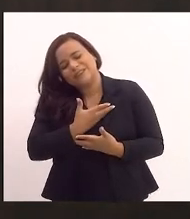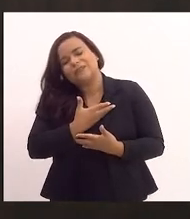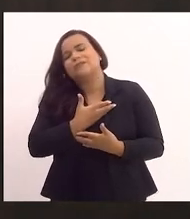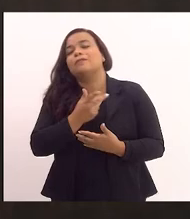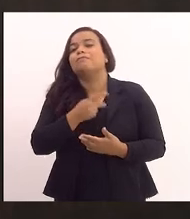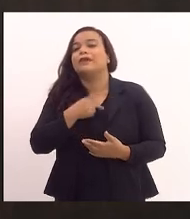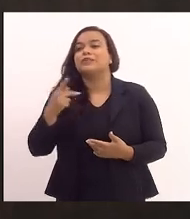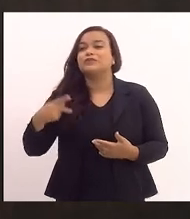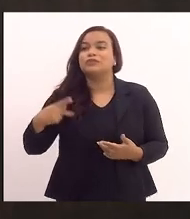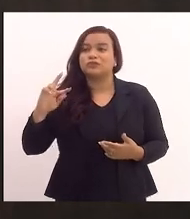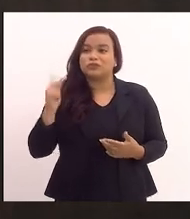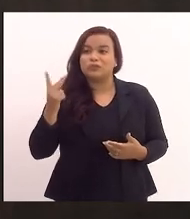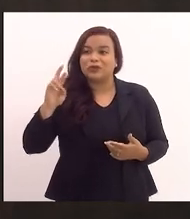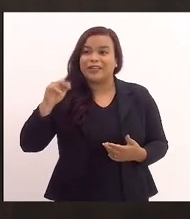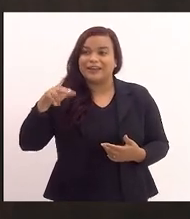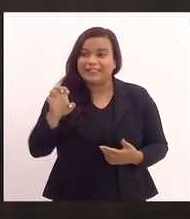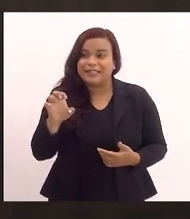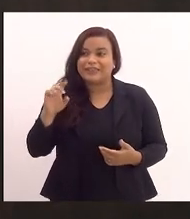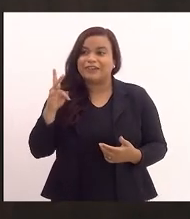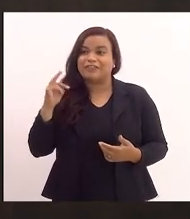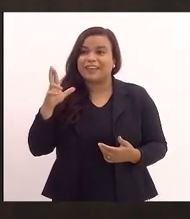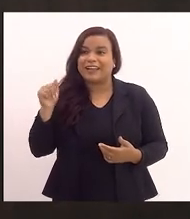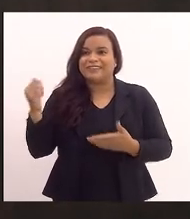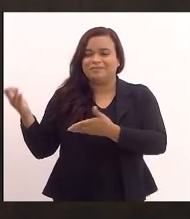Henrique Vieira.